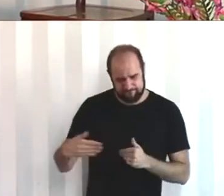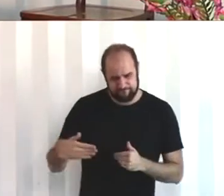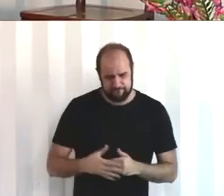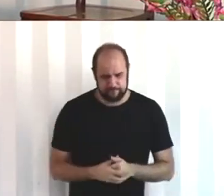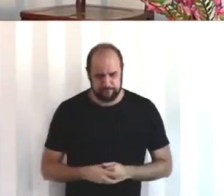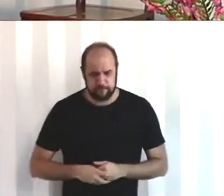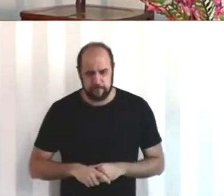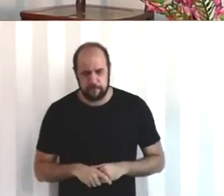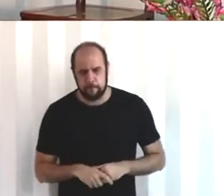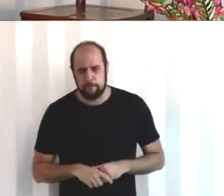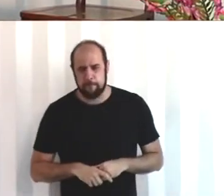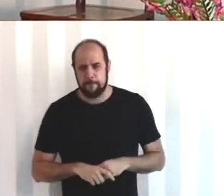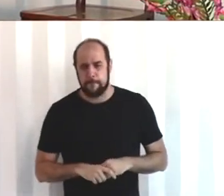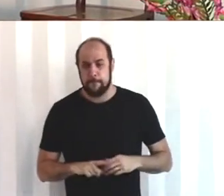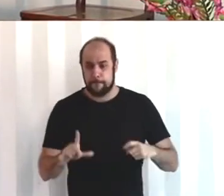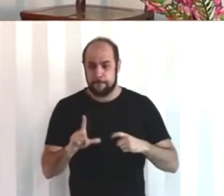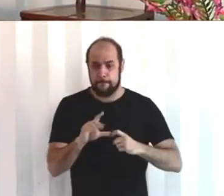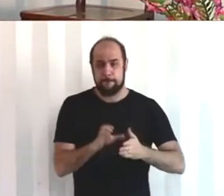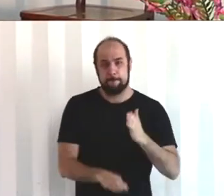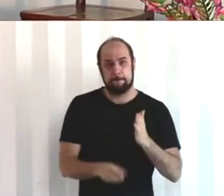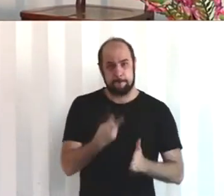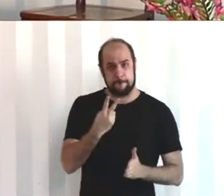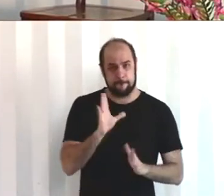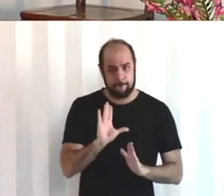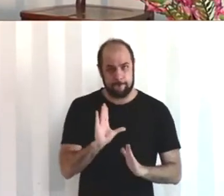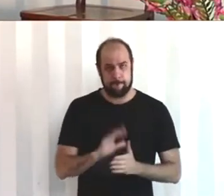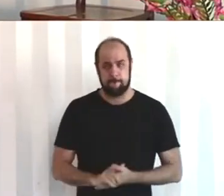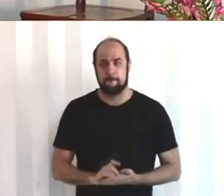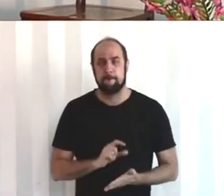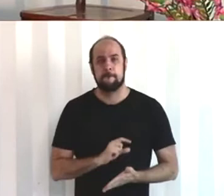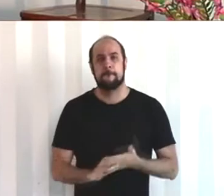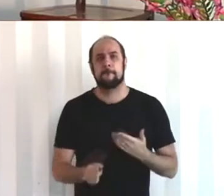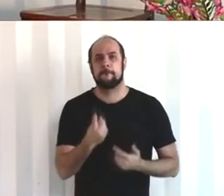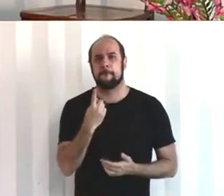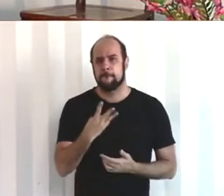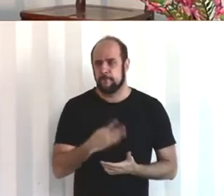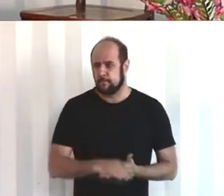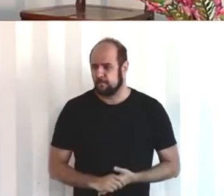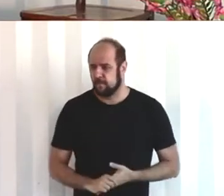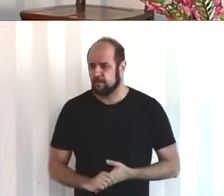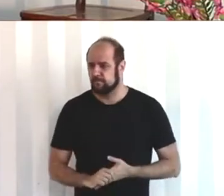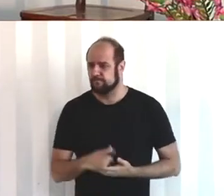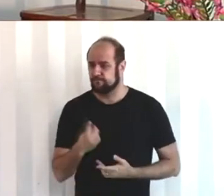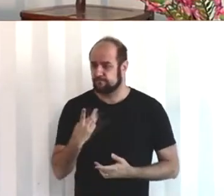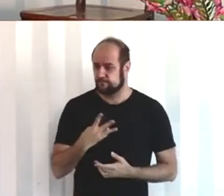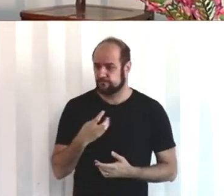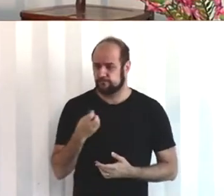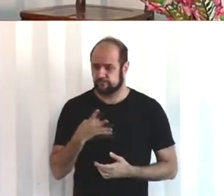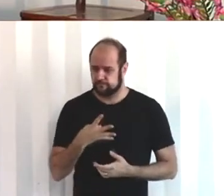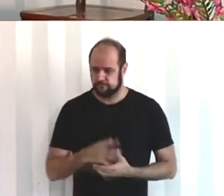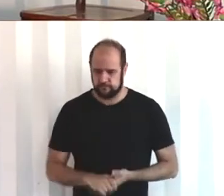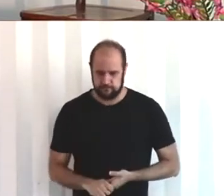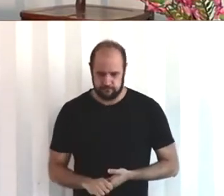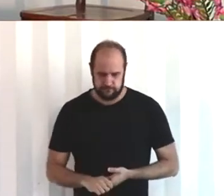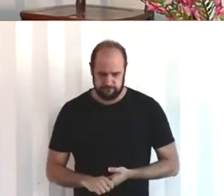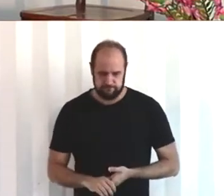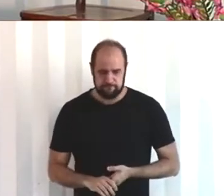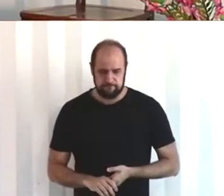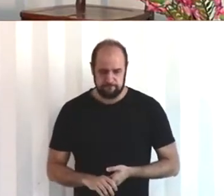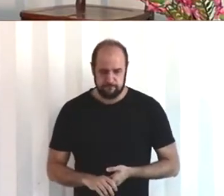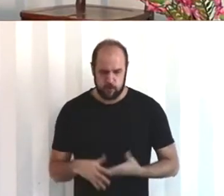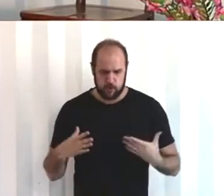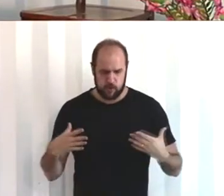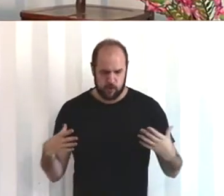dezembro. Lucas capítulo 2, versículo 13 e 14. E subitamente apareceu com o anjo